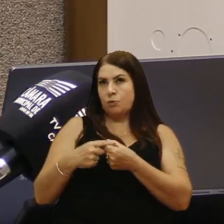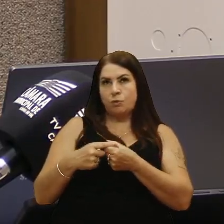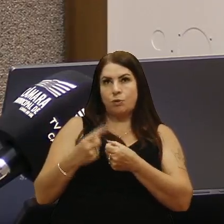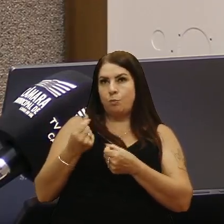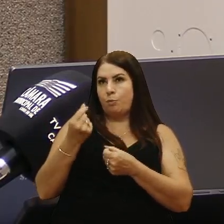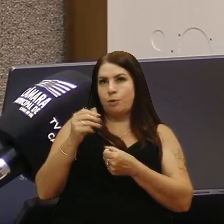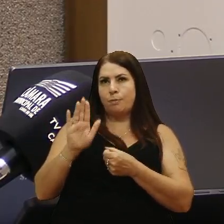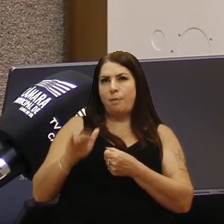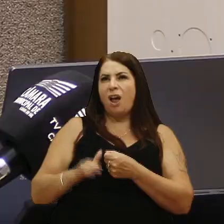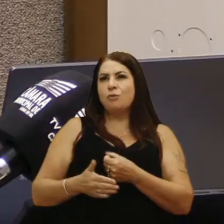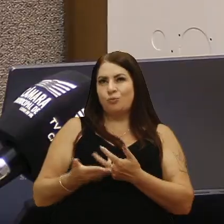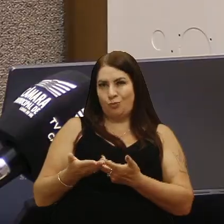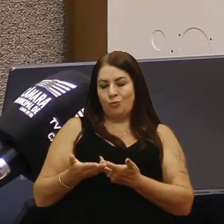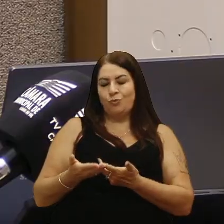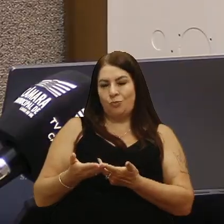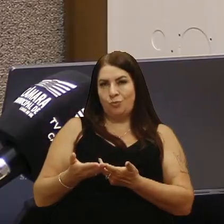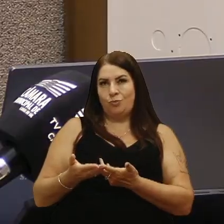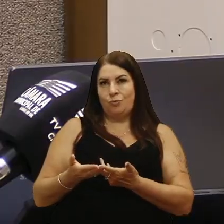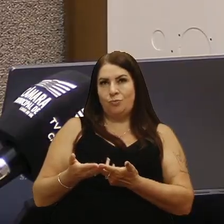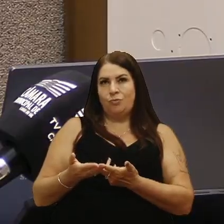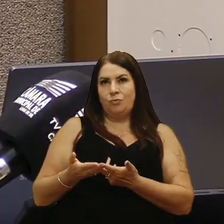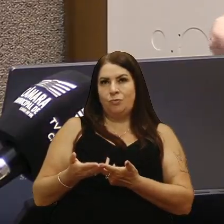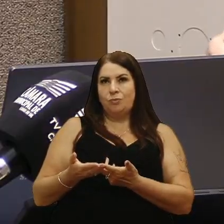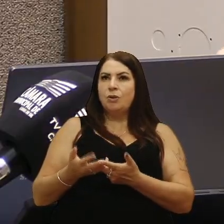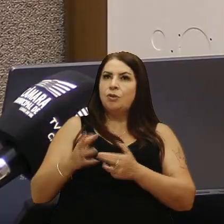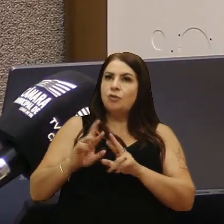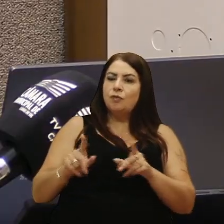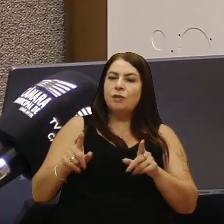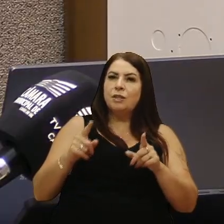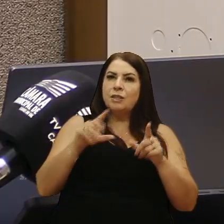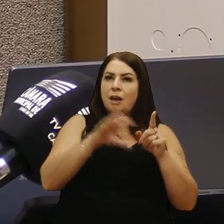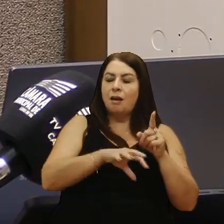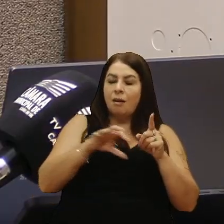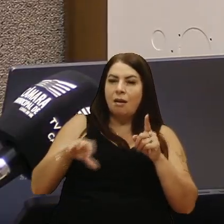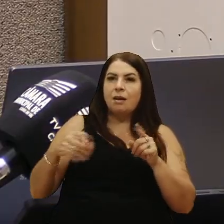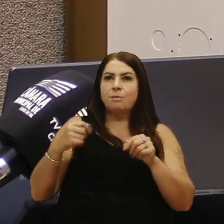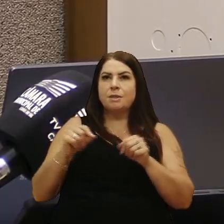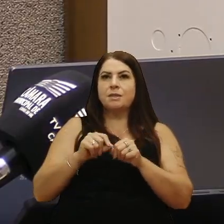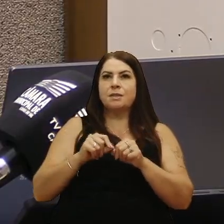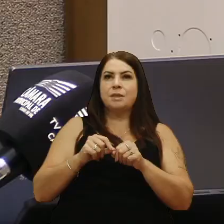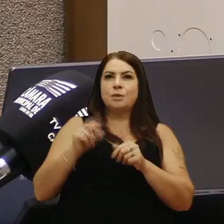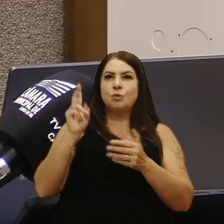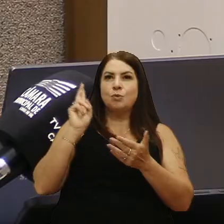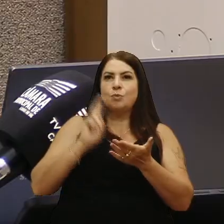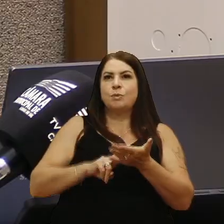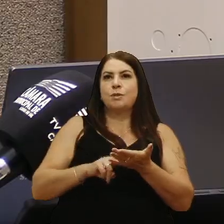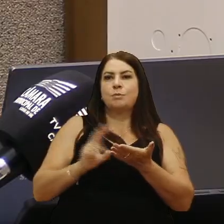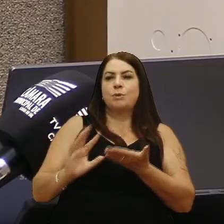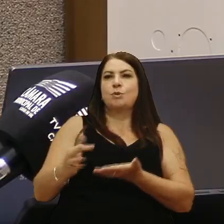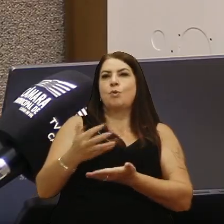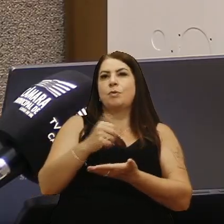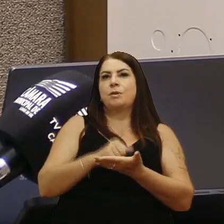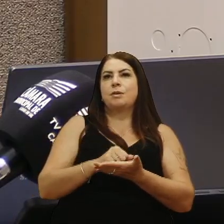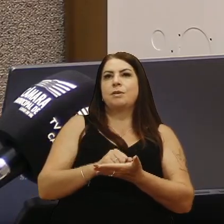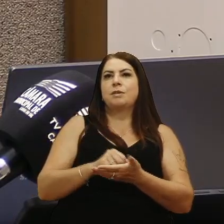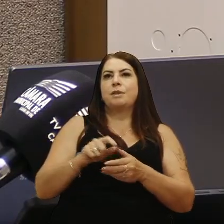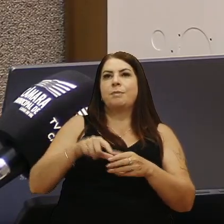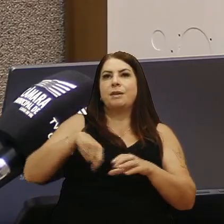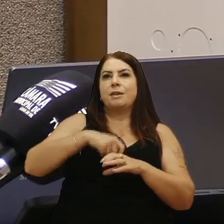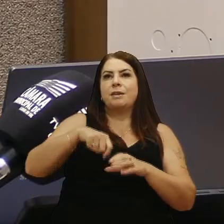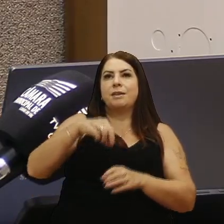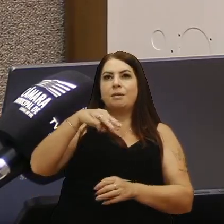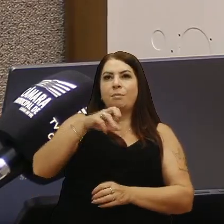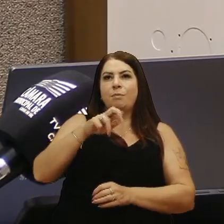preço muito baixo. Tanto que diversas áreas precisaram ser assumidas pela Codeca. A exemplo das merendeiras, Zé